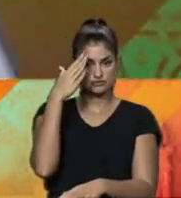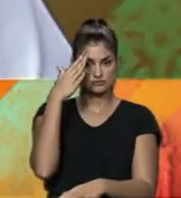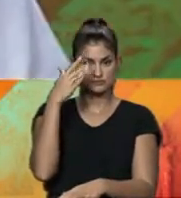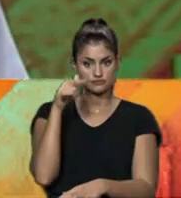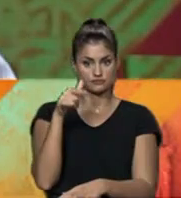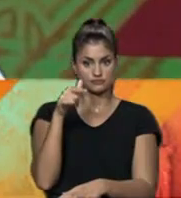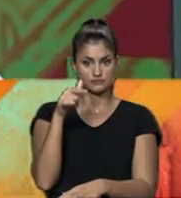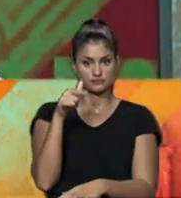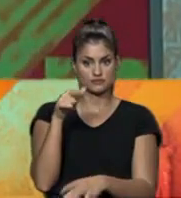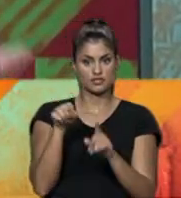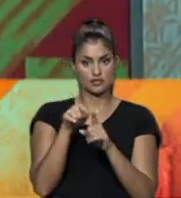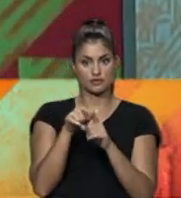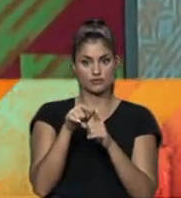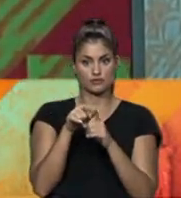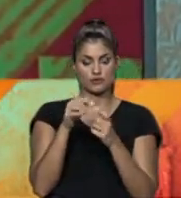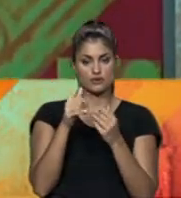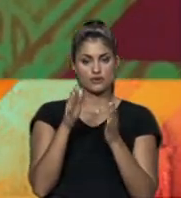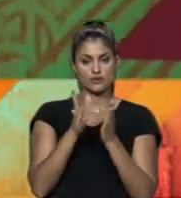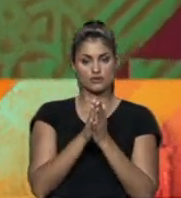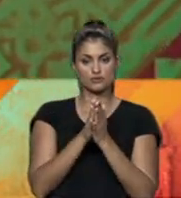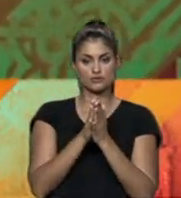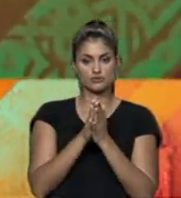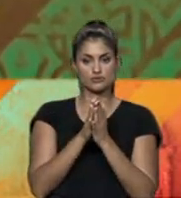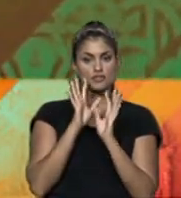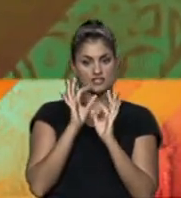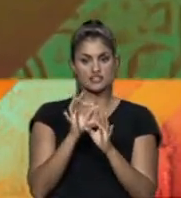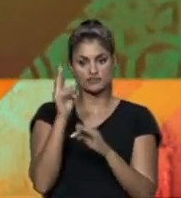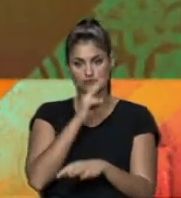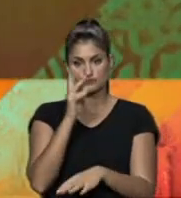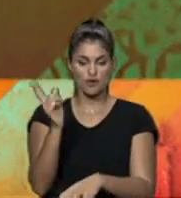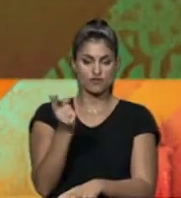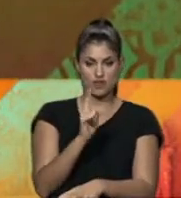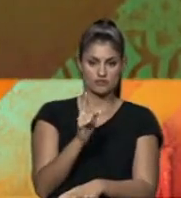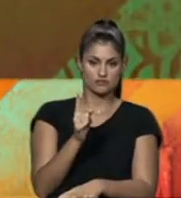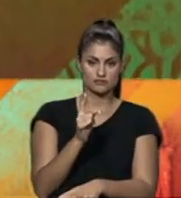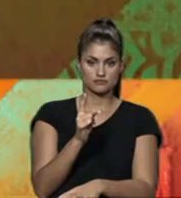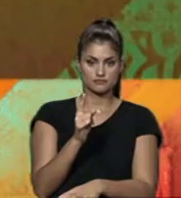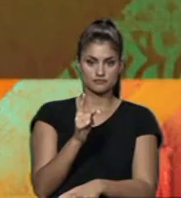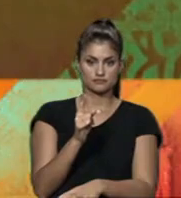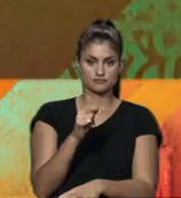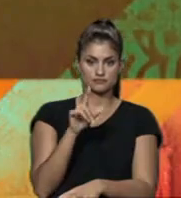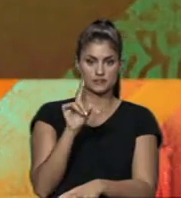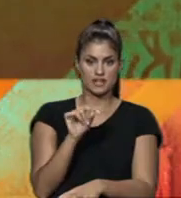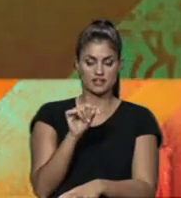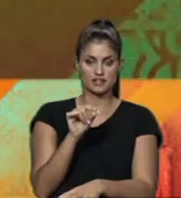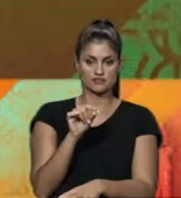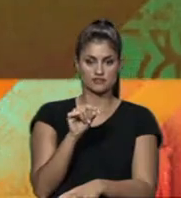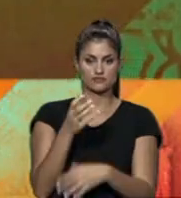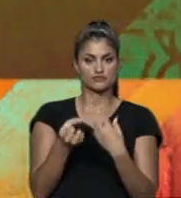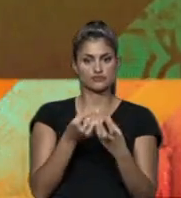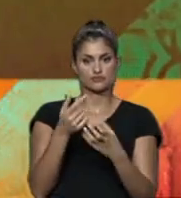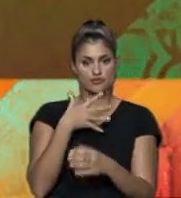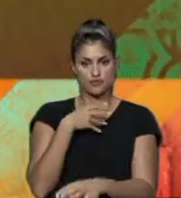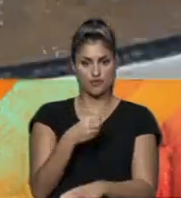É aquele equilíbrio, nem tudo ao mar, nem tudo à terra. É verdade. É um bocadinho. E portanto. Isso para propósito dizer o quê? O refogado, eu